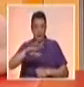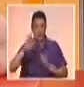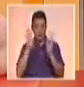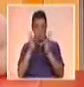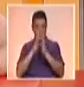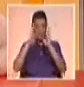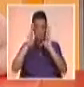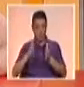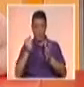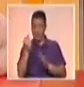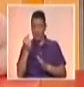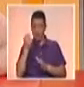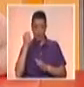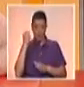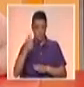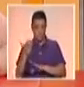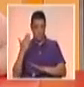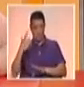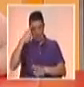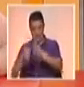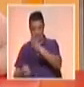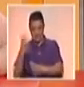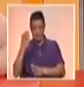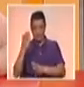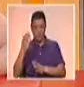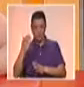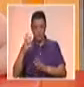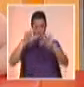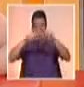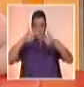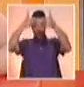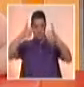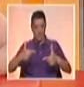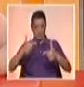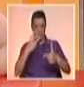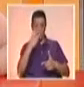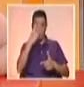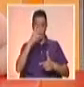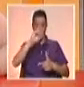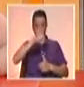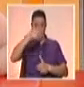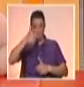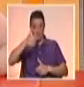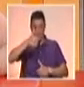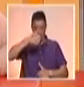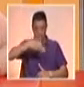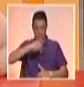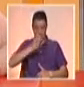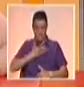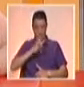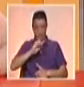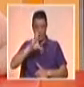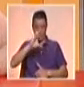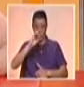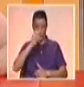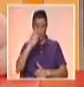já, recentemente... foi criada uma página, um web designer, o Pedro Coutinho criou essa página,